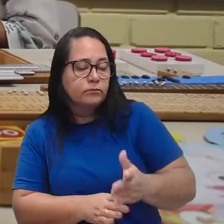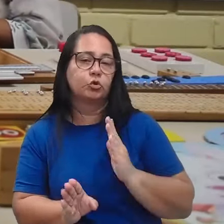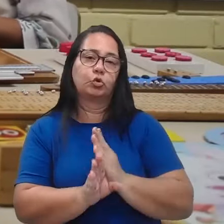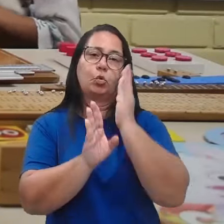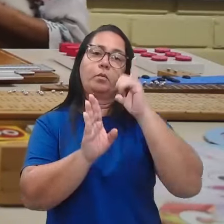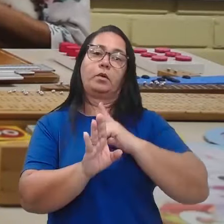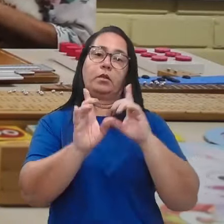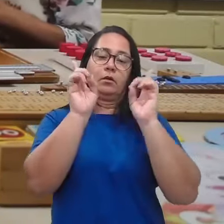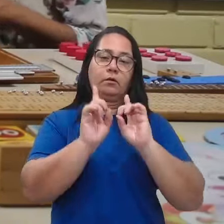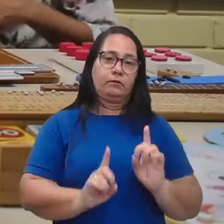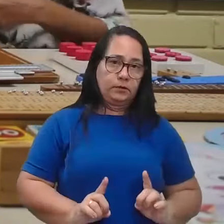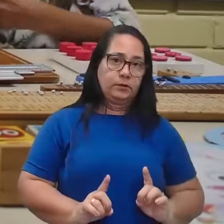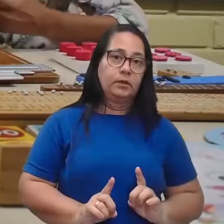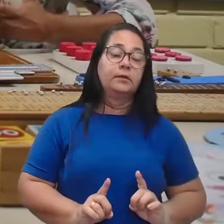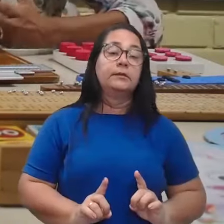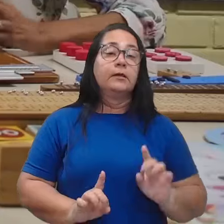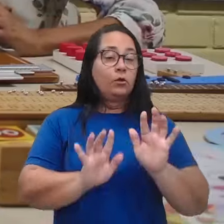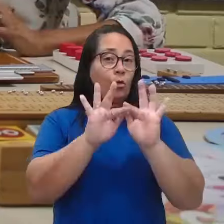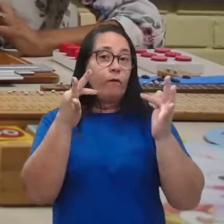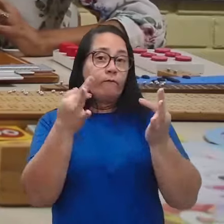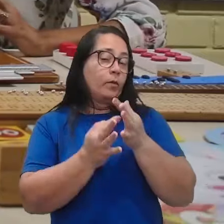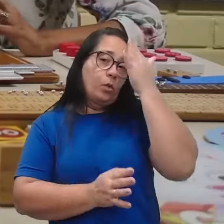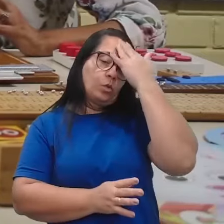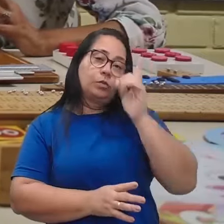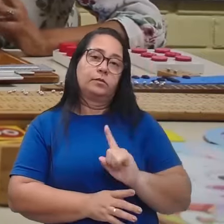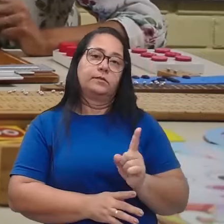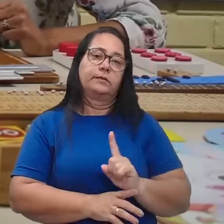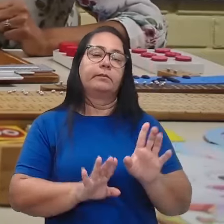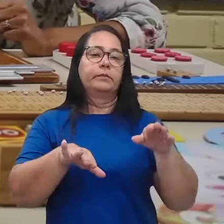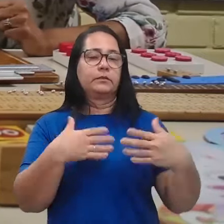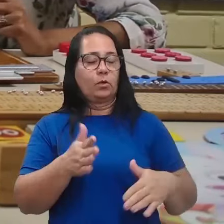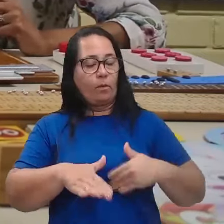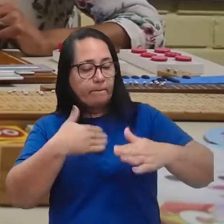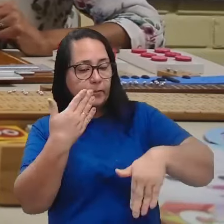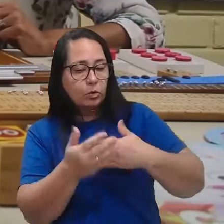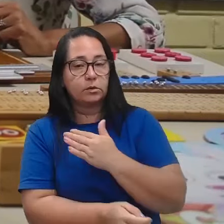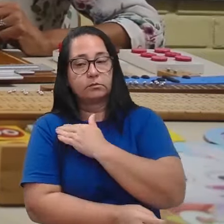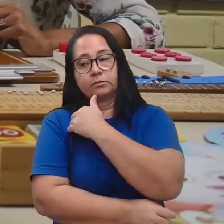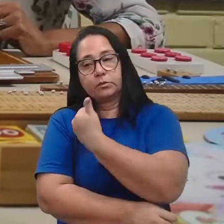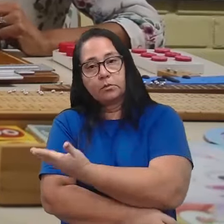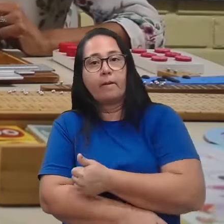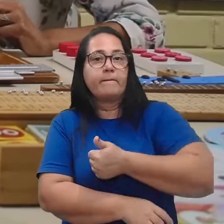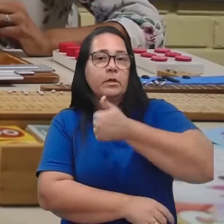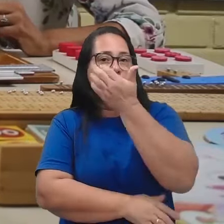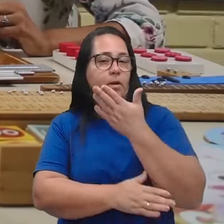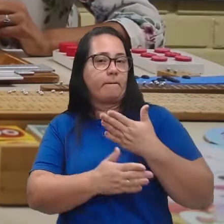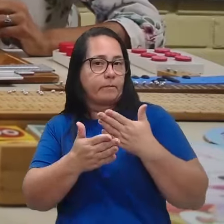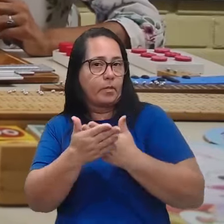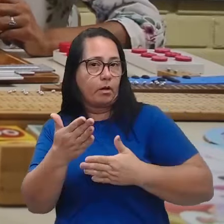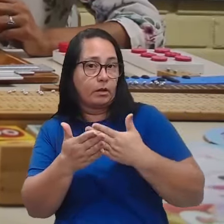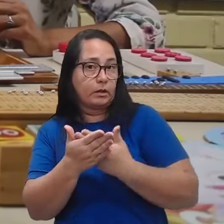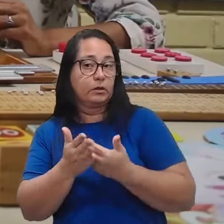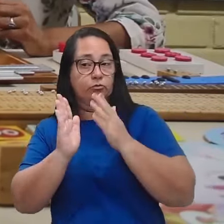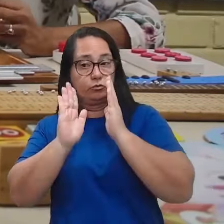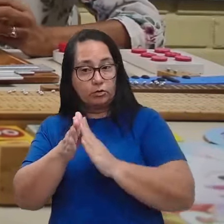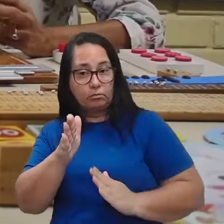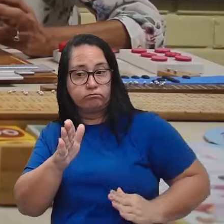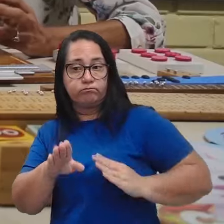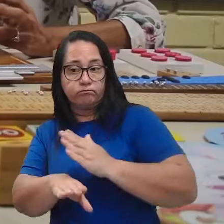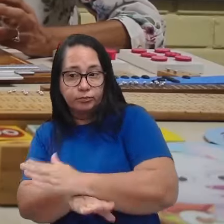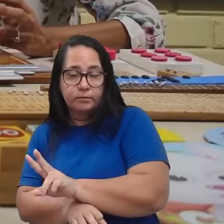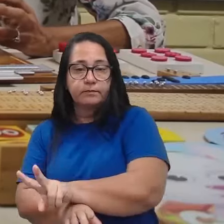deficiência, né? Então, esse processo de luto é a primeira barreira que a gente encontra. Passando o processo de luto,